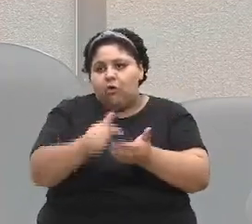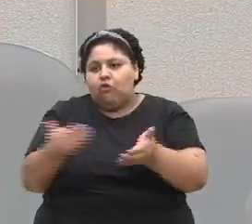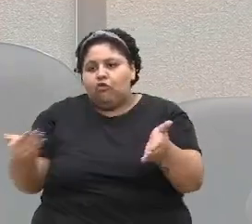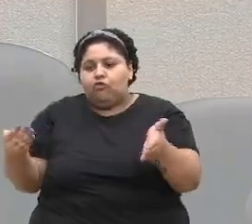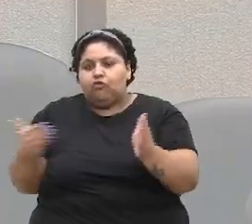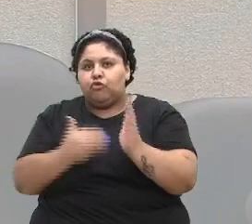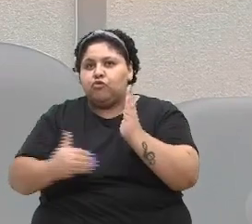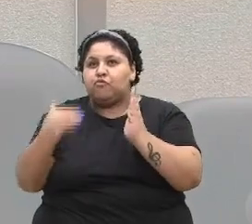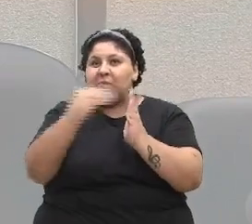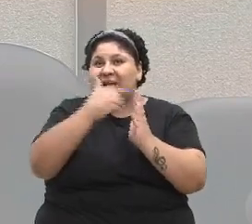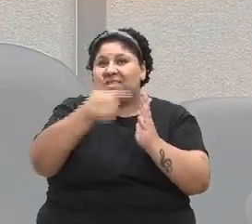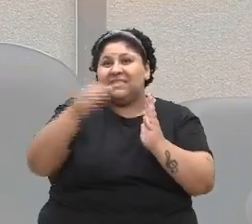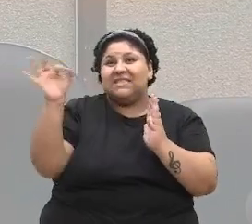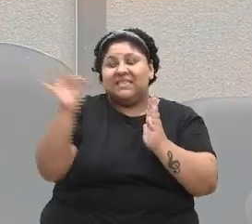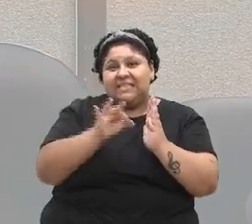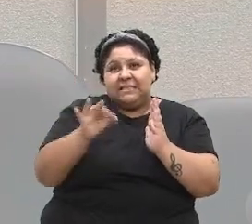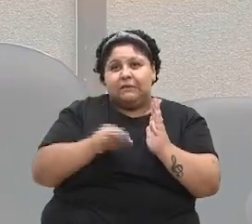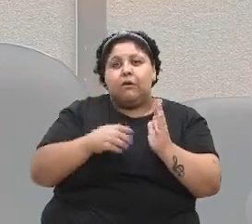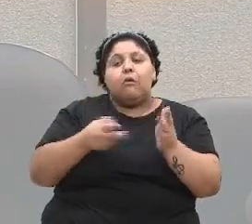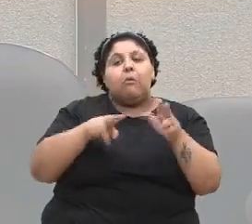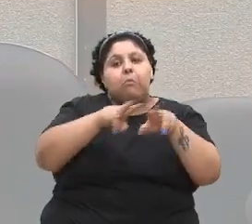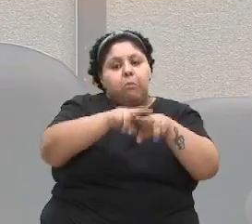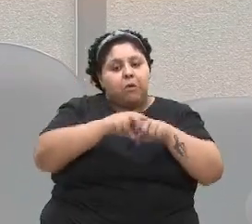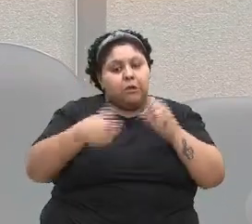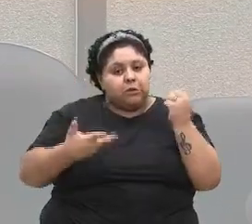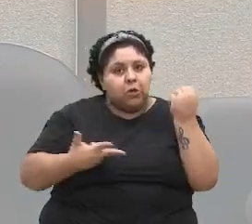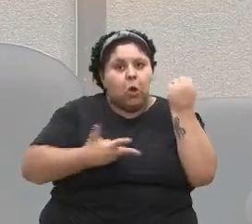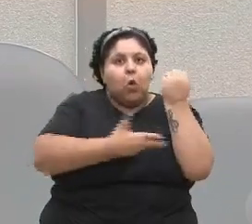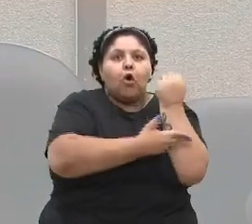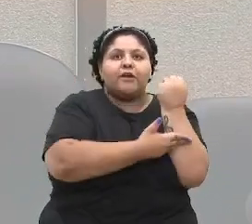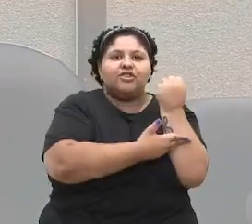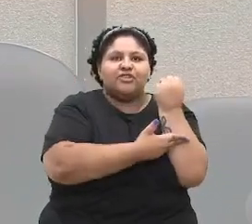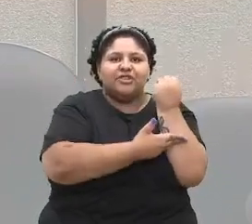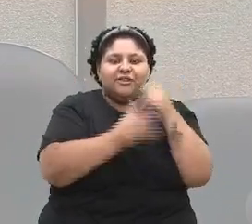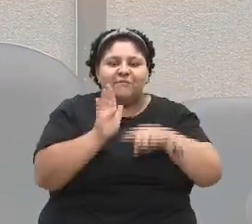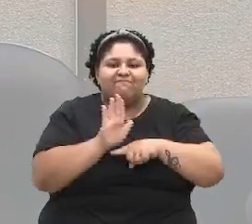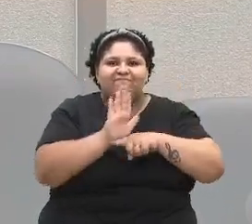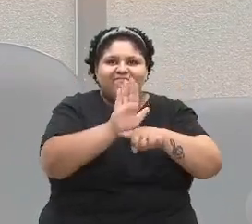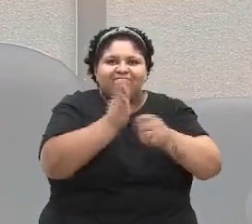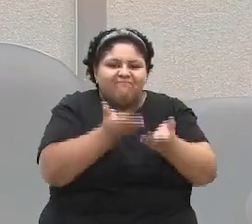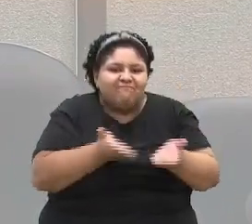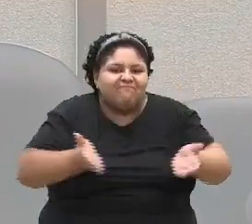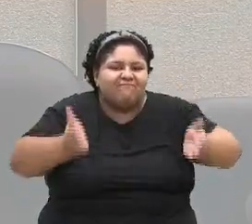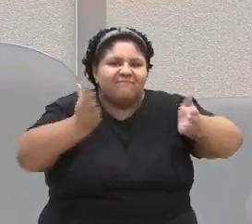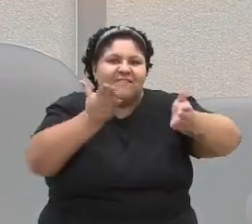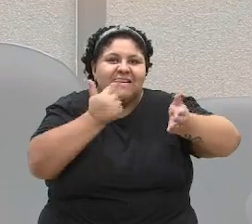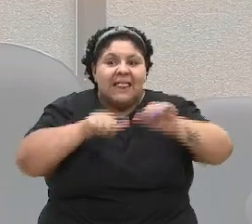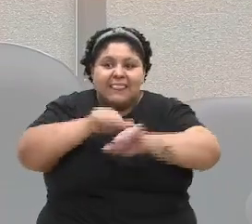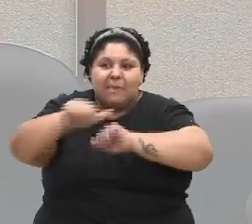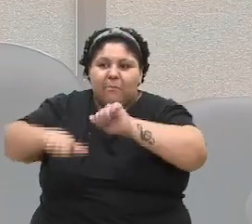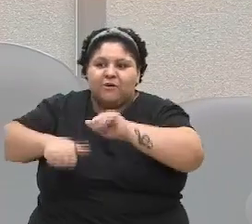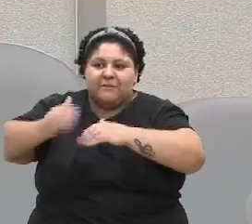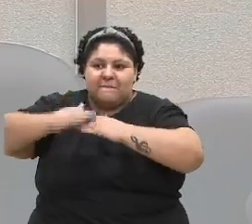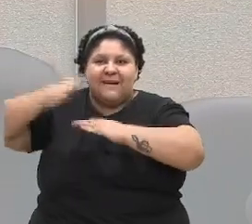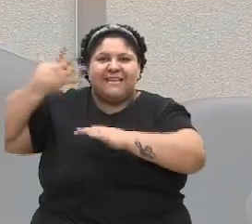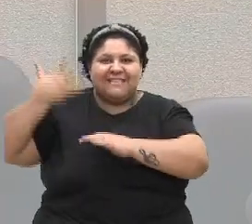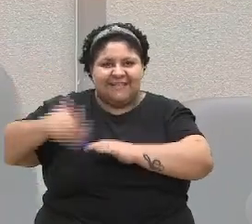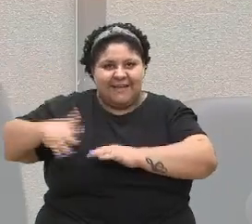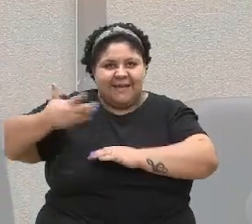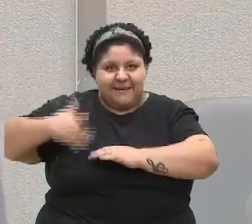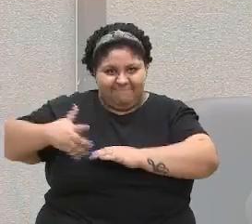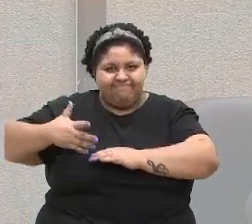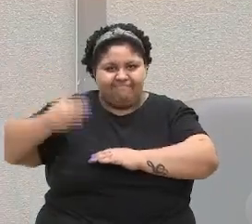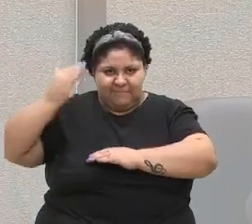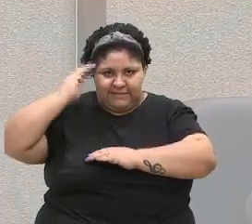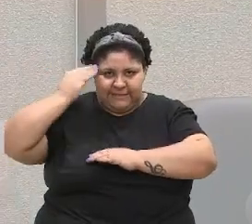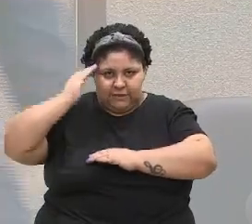então, o corte dos benefícios concedidos à cesta básica, tornando-a mais cara. O decreto também prevê